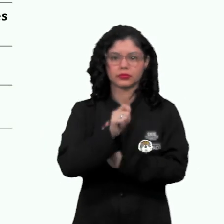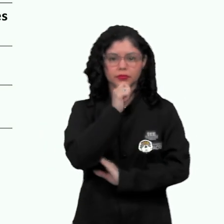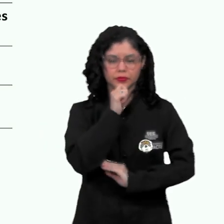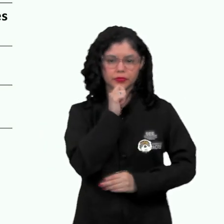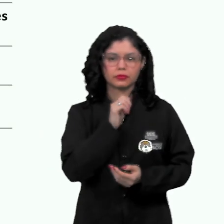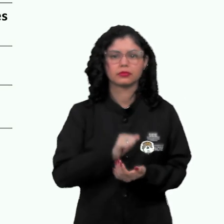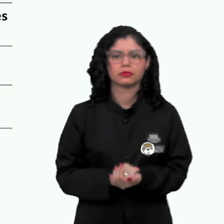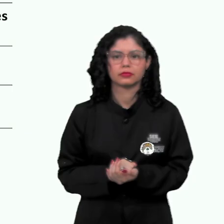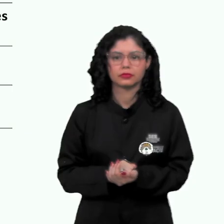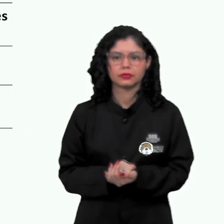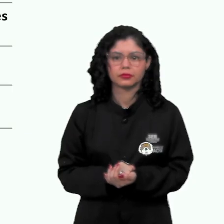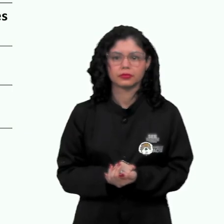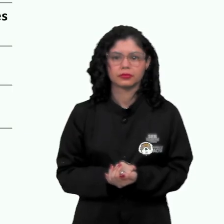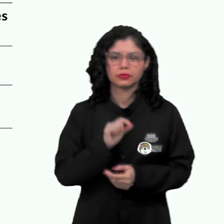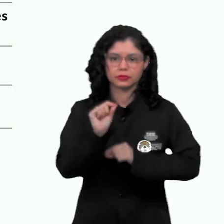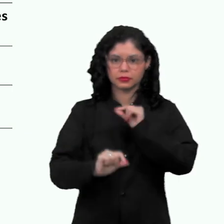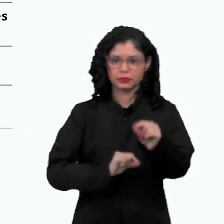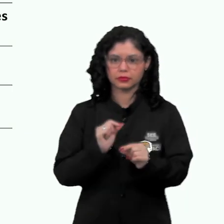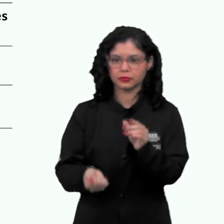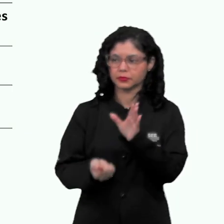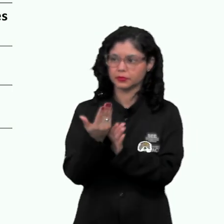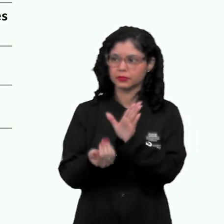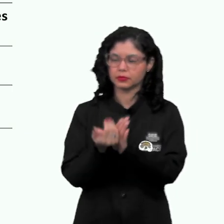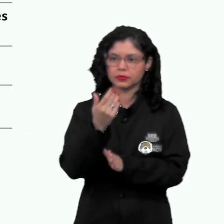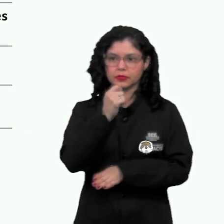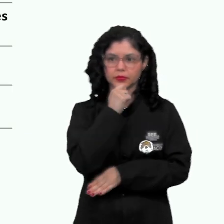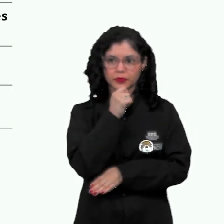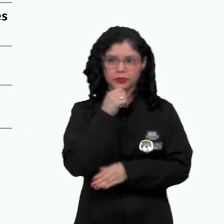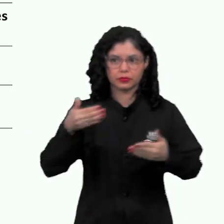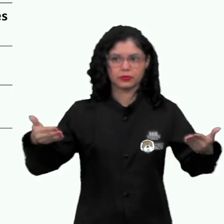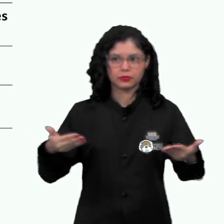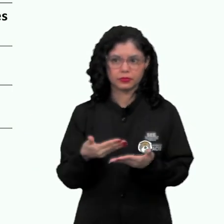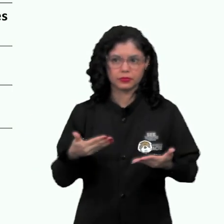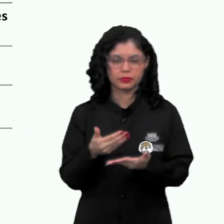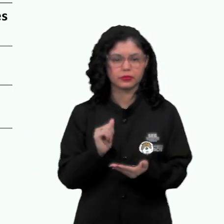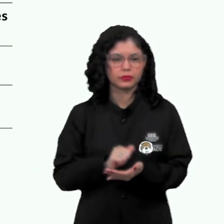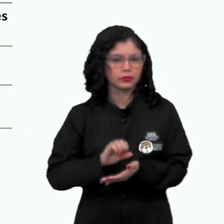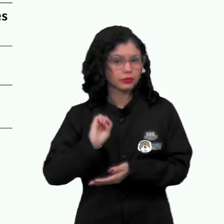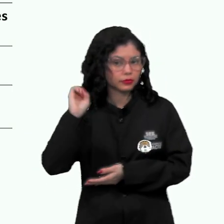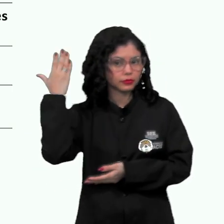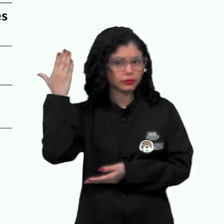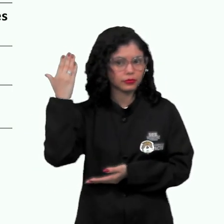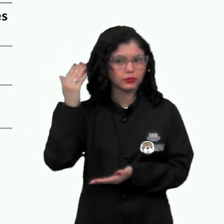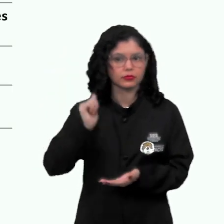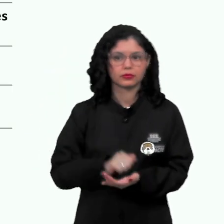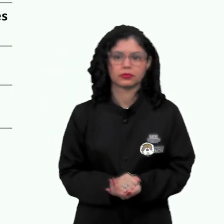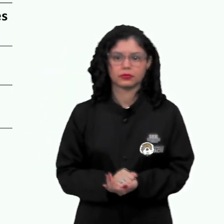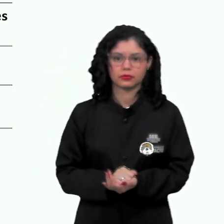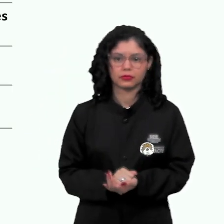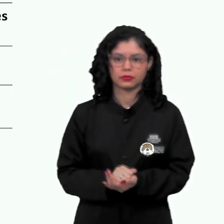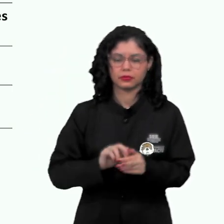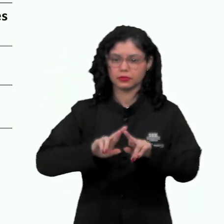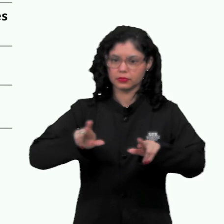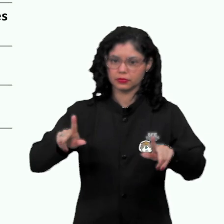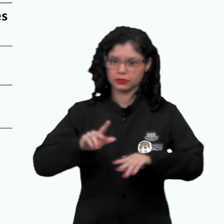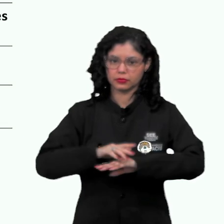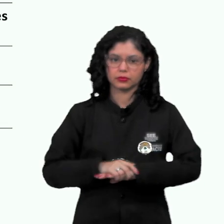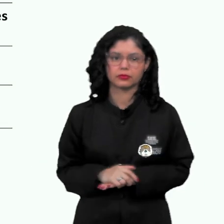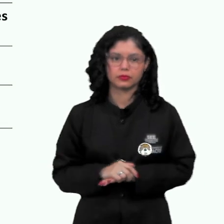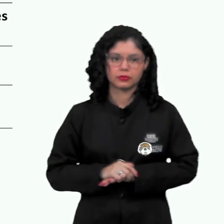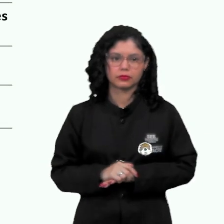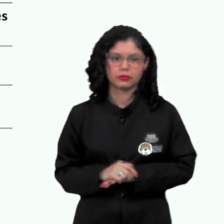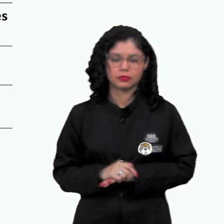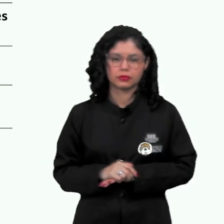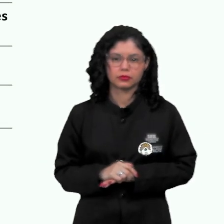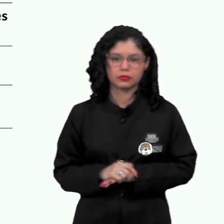Então, nós observamos que essa produção hoje, ela acontece de uma forma diferente, não está